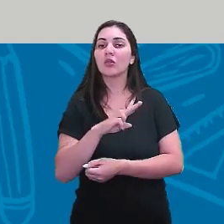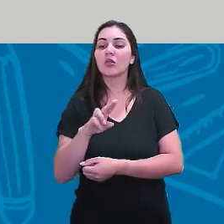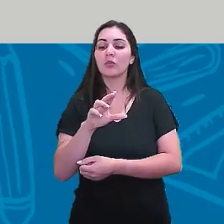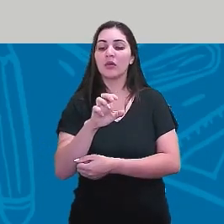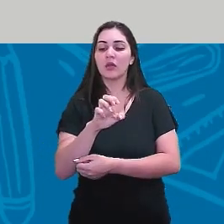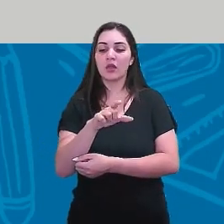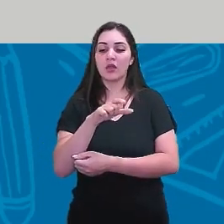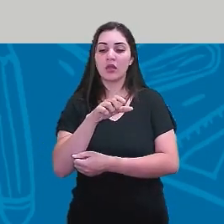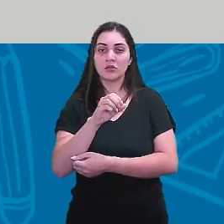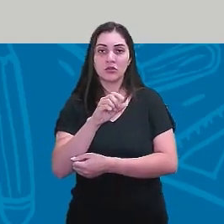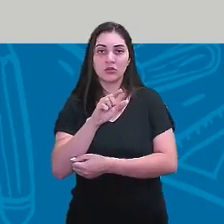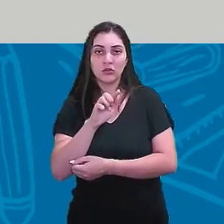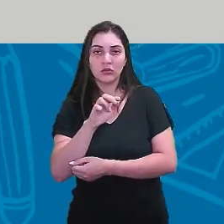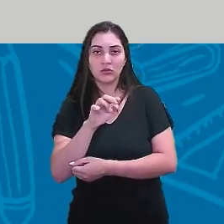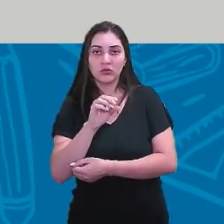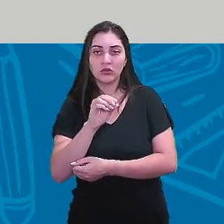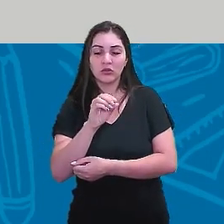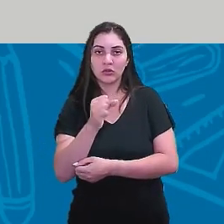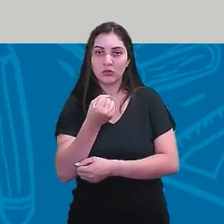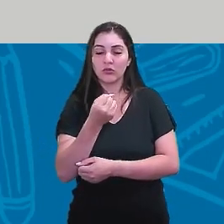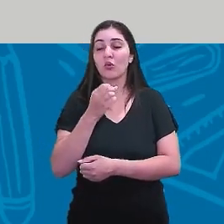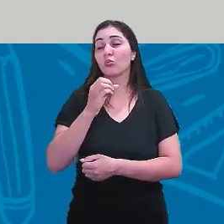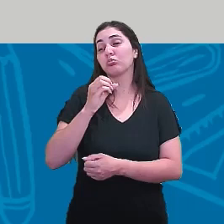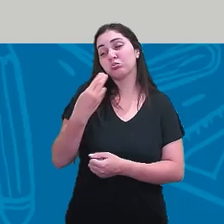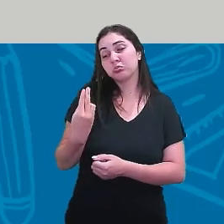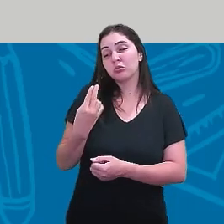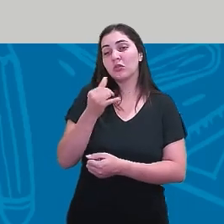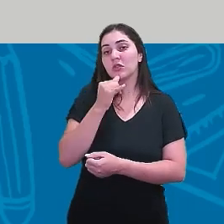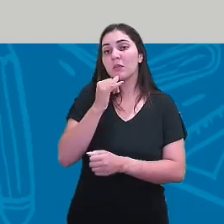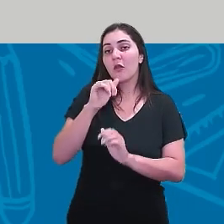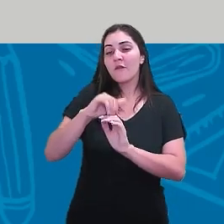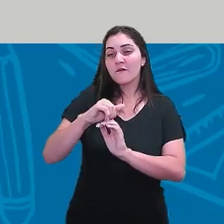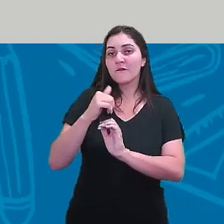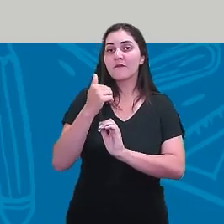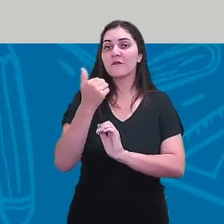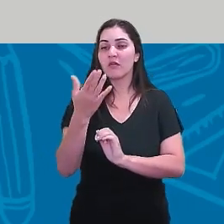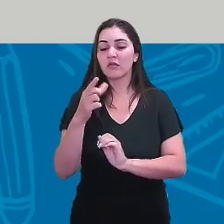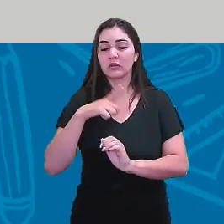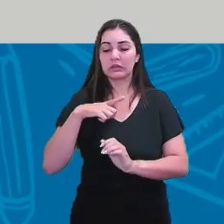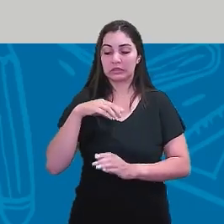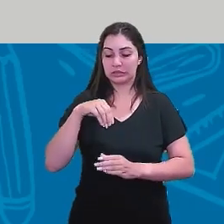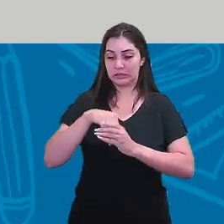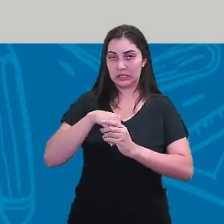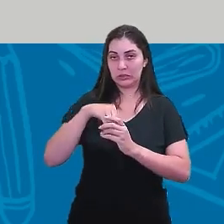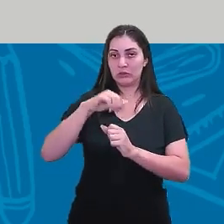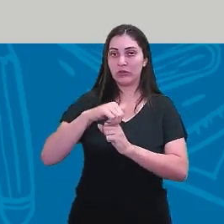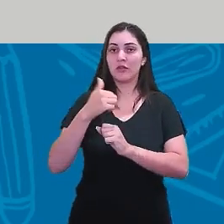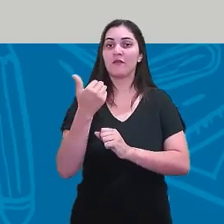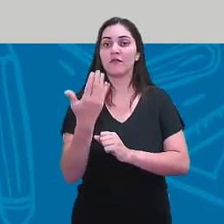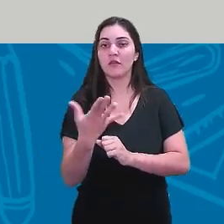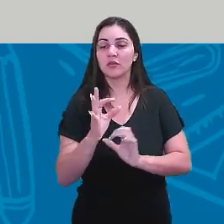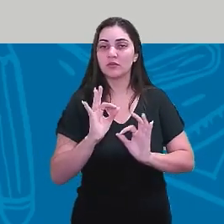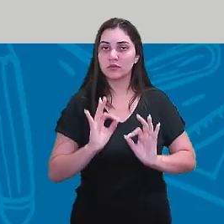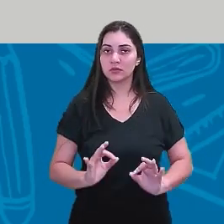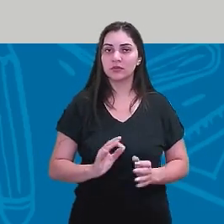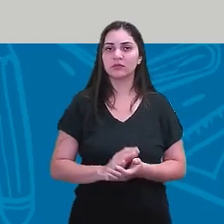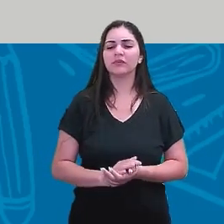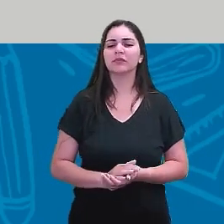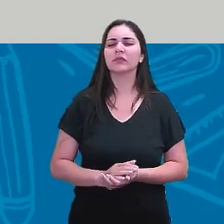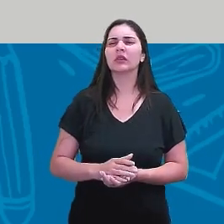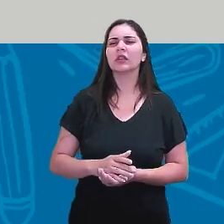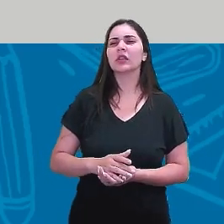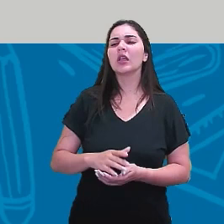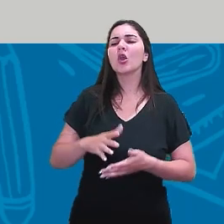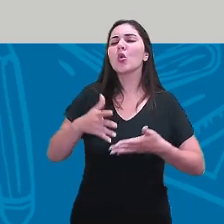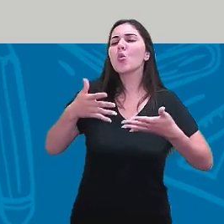agentes exógenos, ou seja, externo, interno e externo, ok? Vamos lá. E que agentes